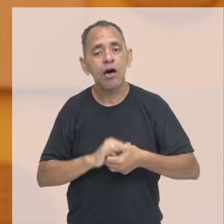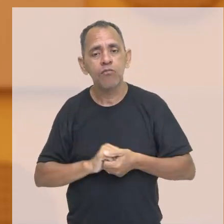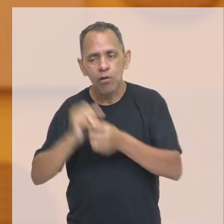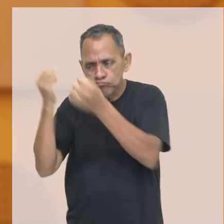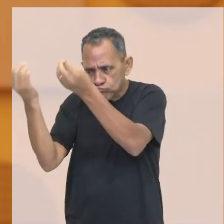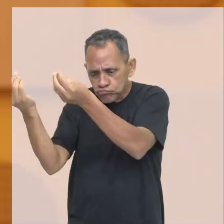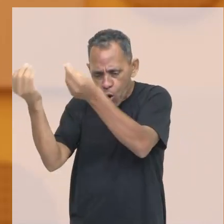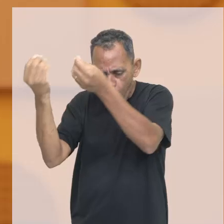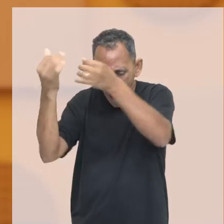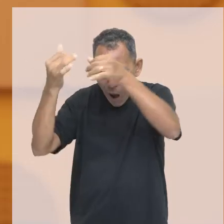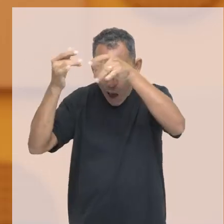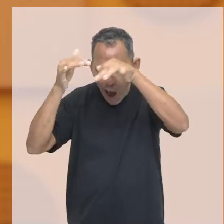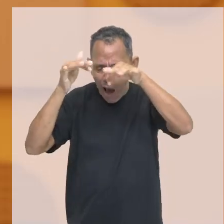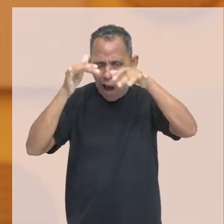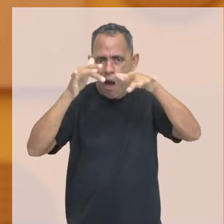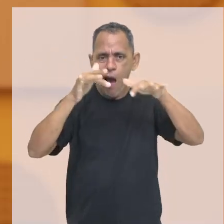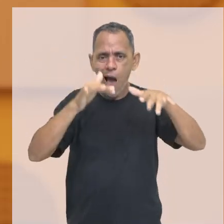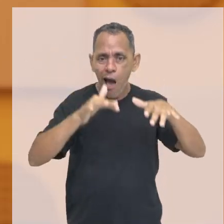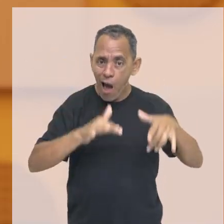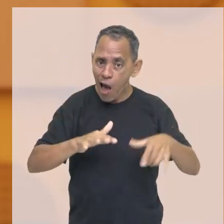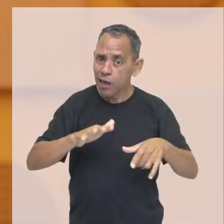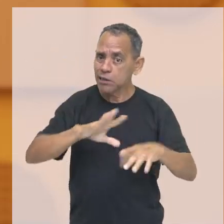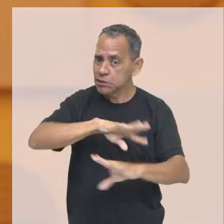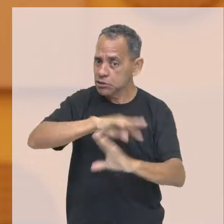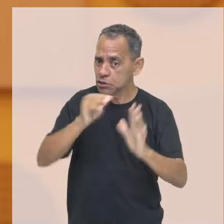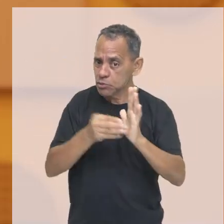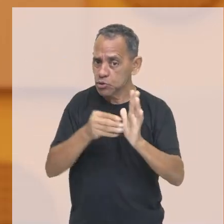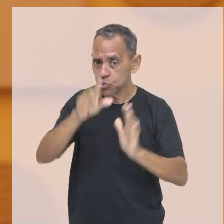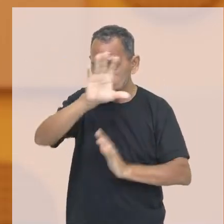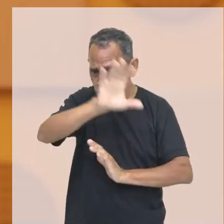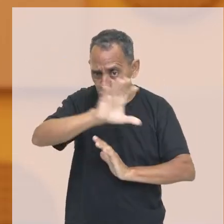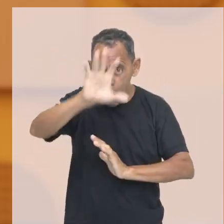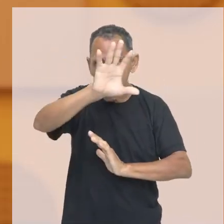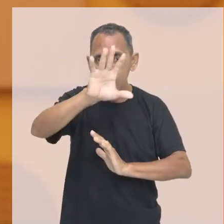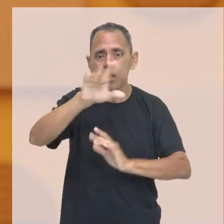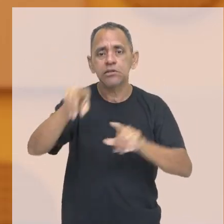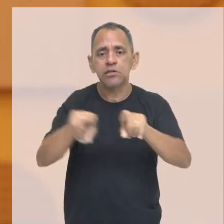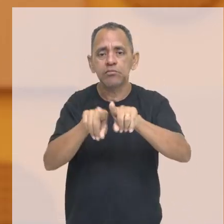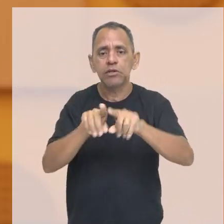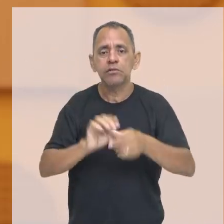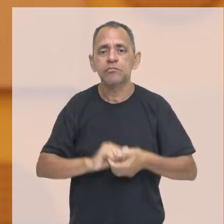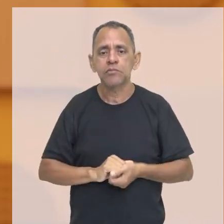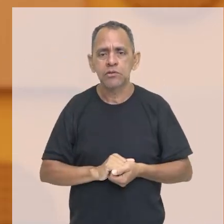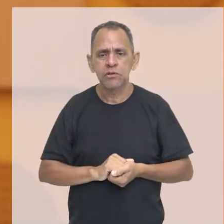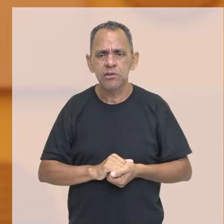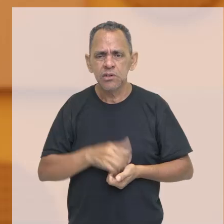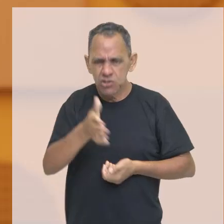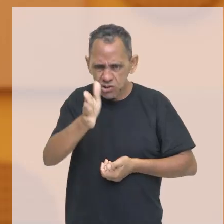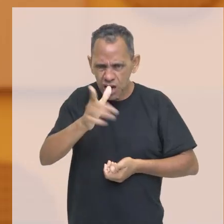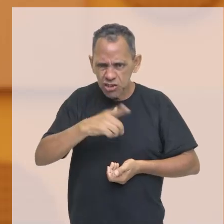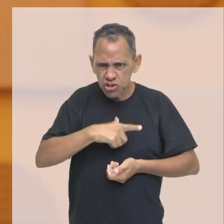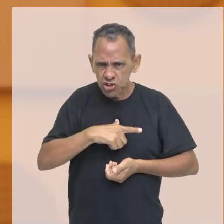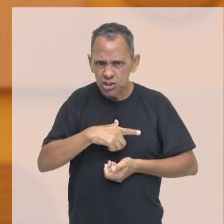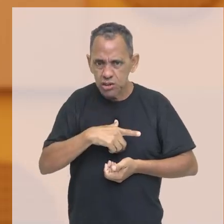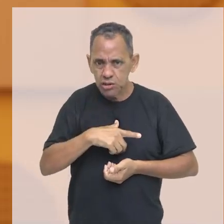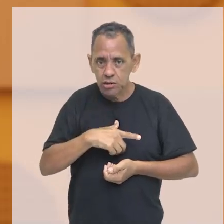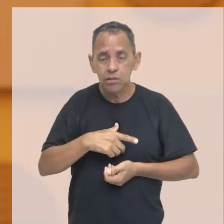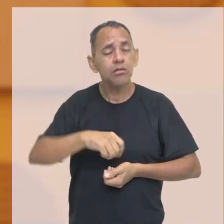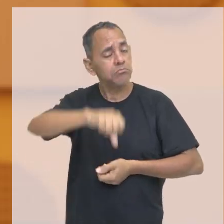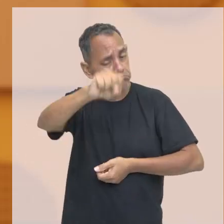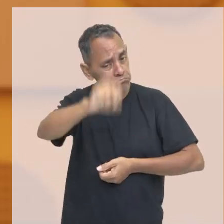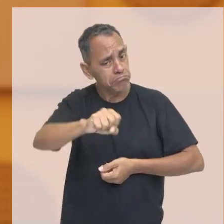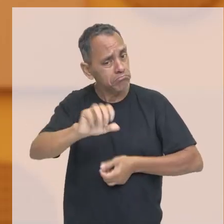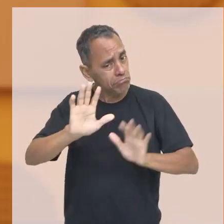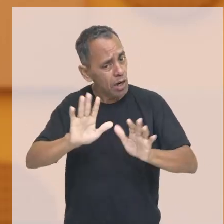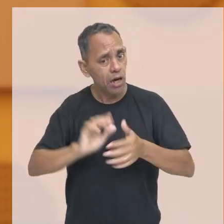região. Professor, mas já não existia modernidade aqui? De certa forma sim, tá, gente? Mas,